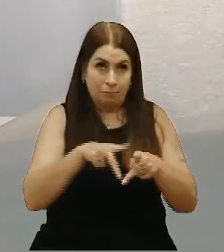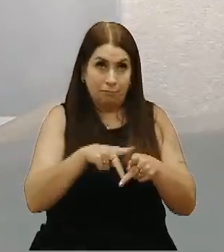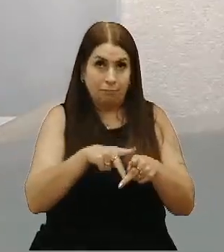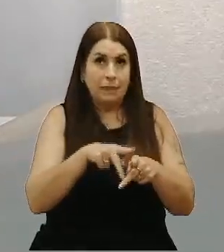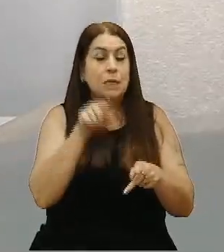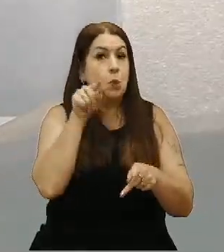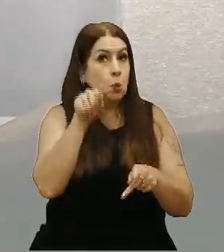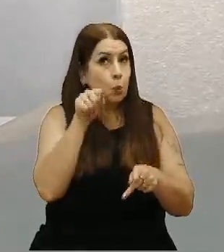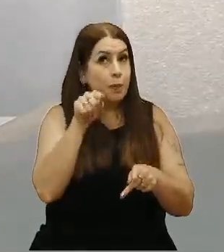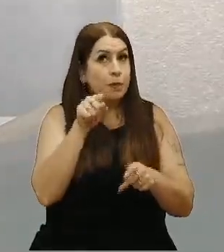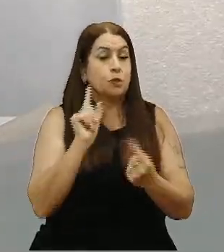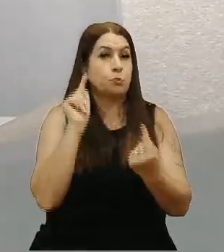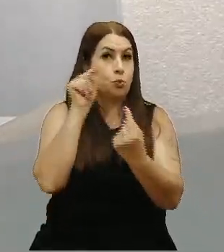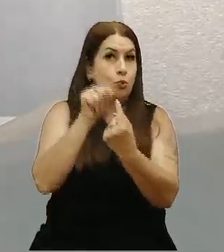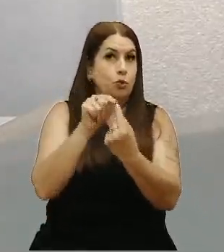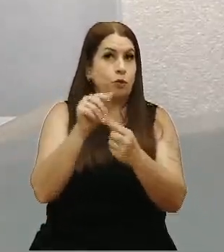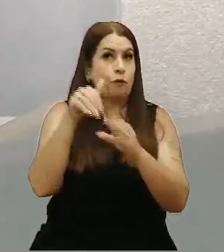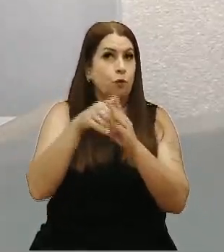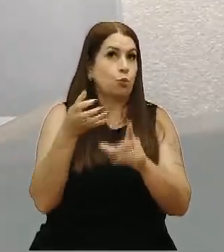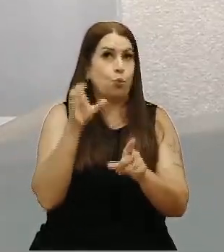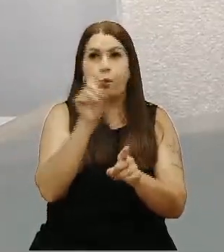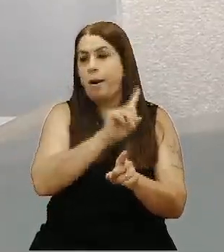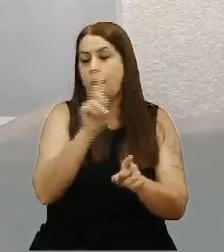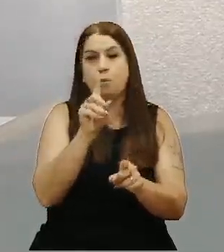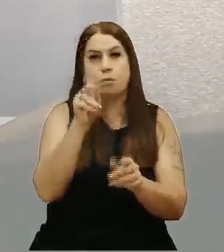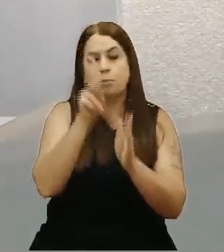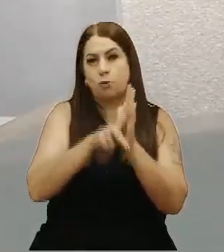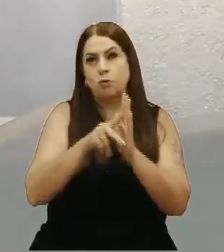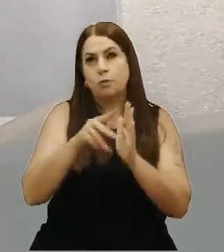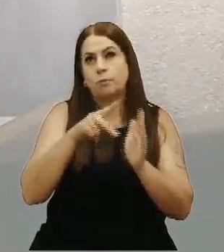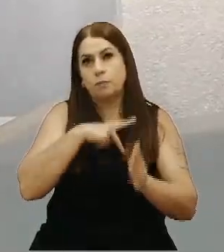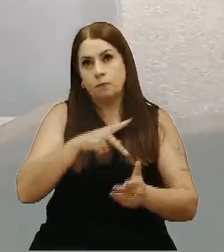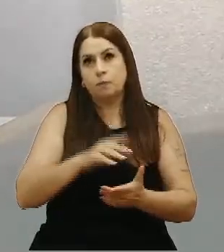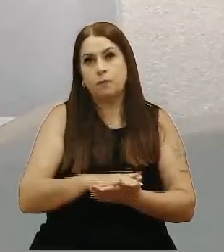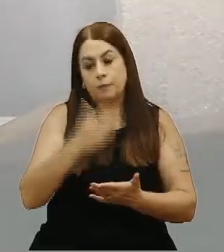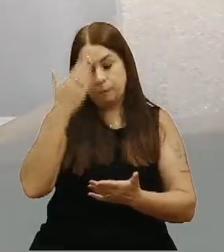com esse intuito que hoje eu voto não nesse projeto, senhor presidente. Obrigado.